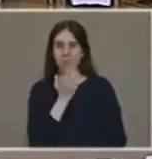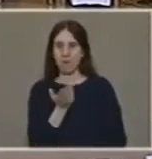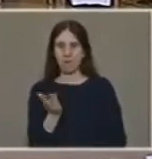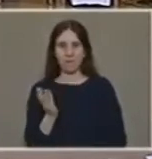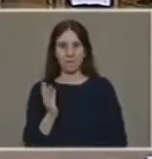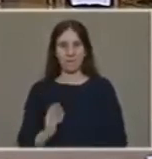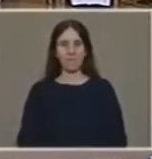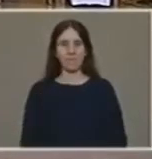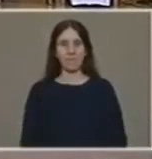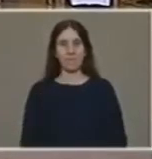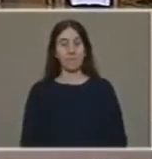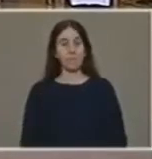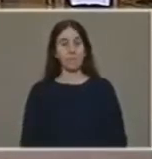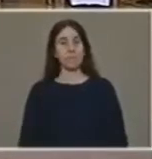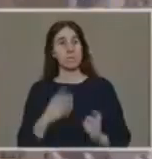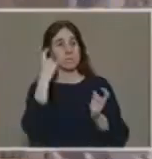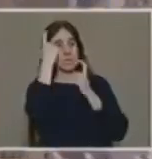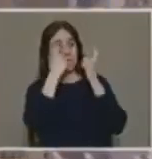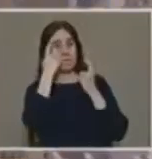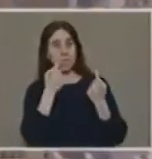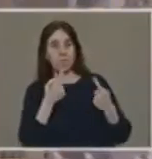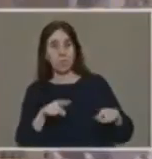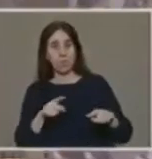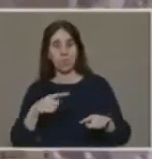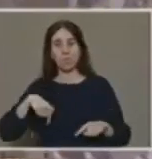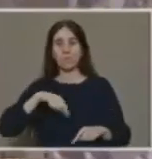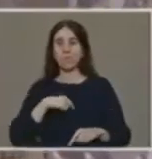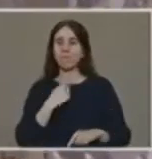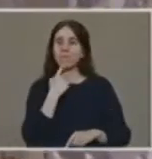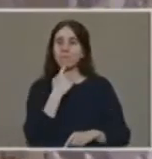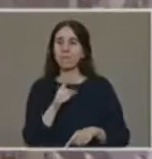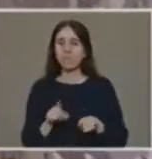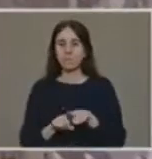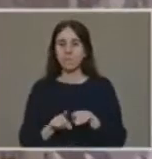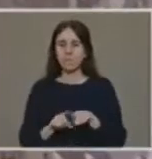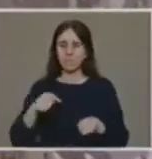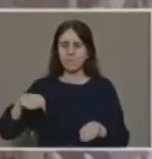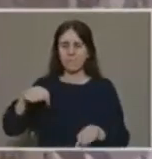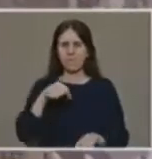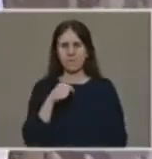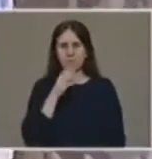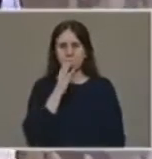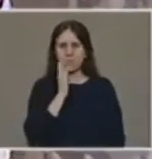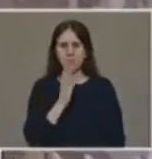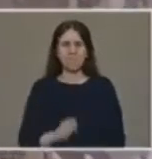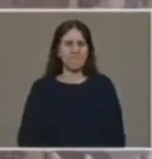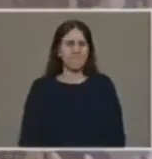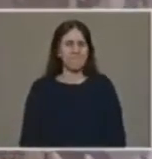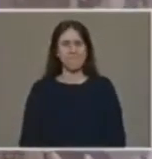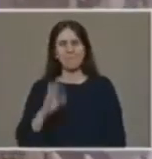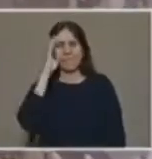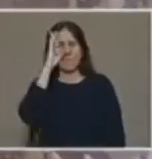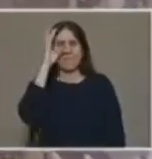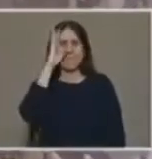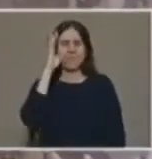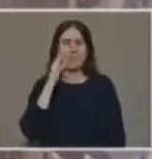Motivados pela razão, exclusivamente pela razão, poderíamos dizer, como alguns disseram, isto é uma fantasia, é